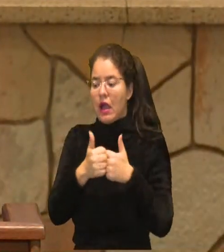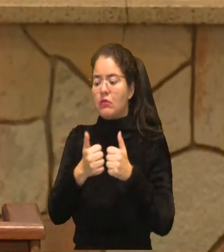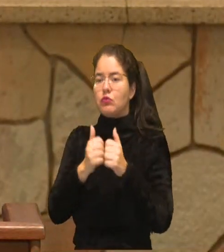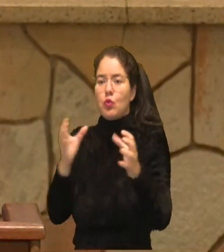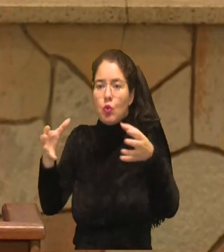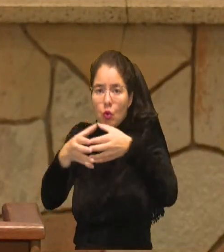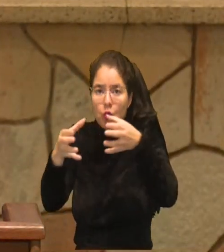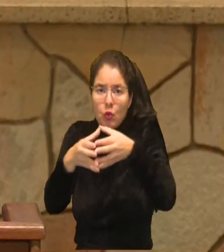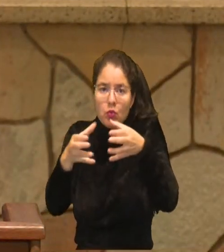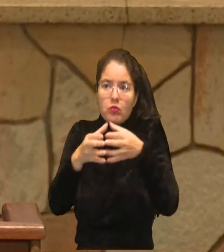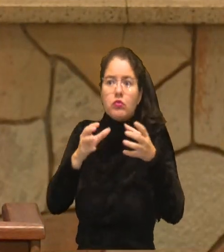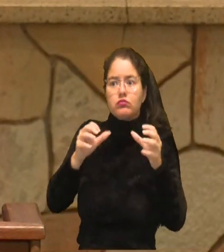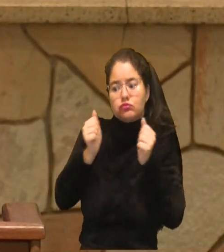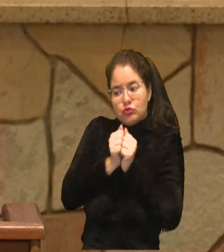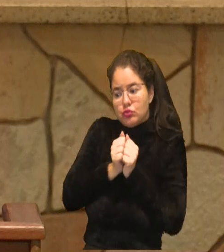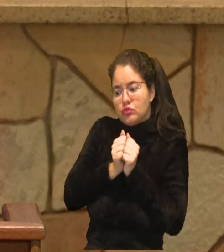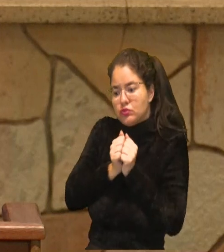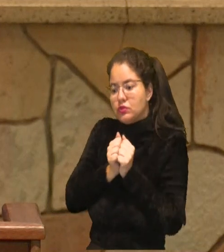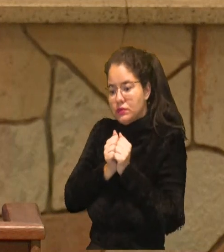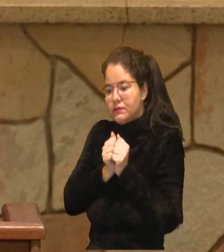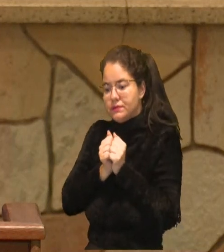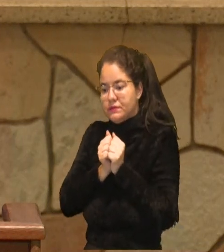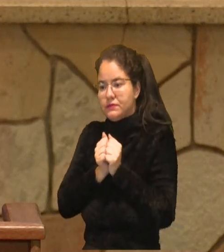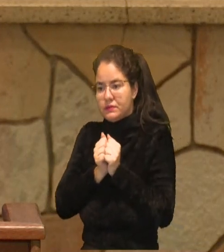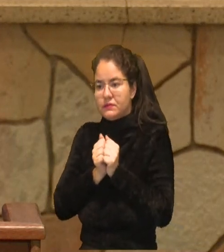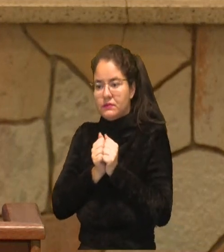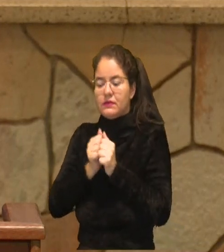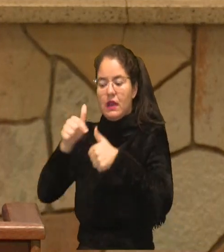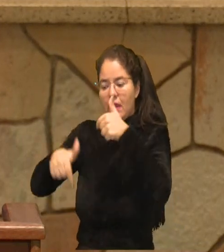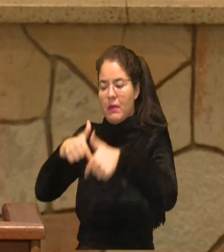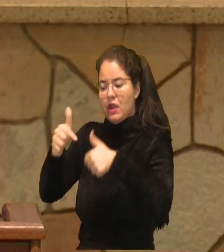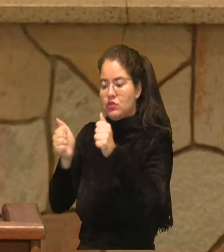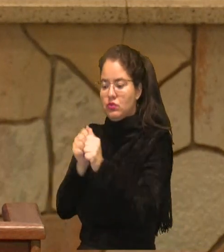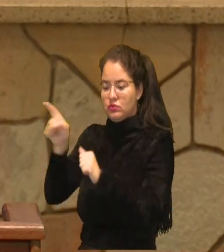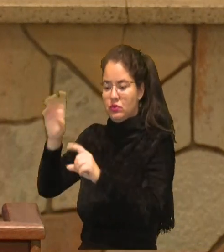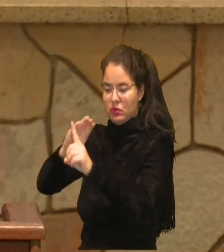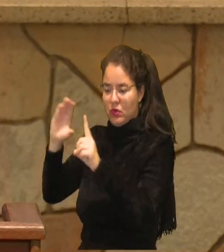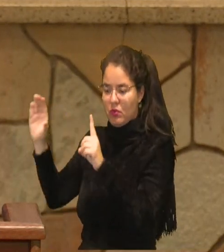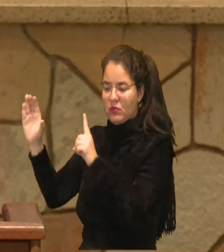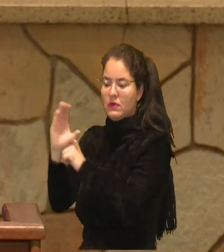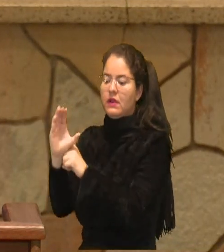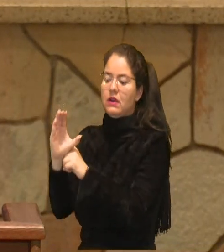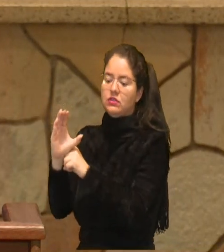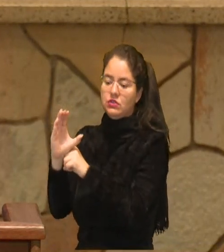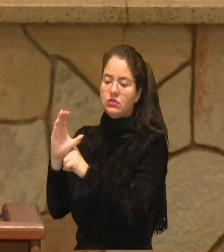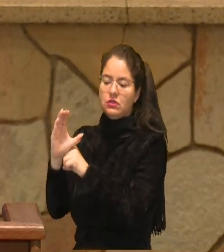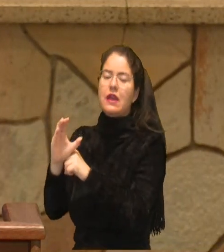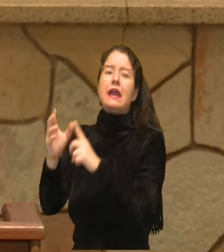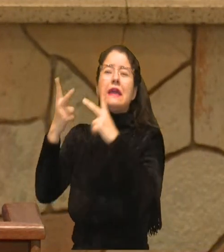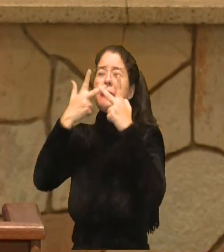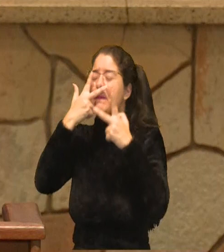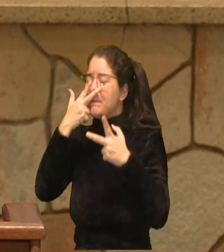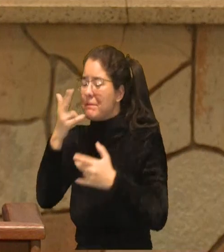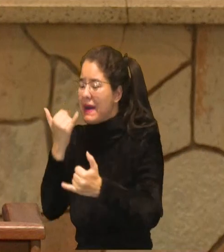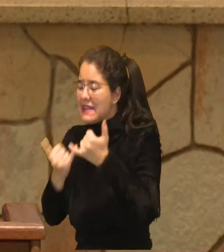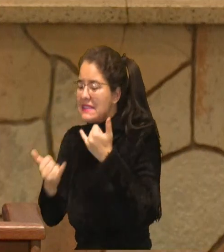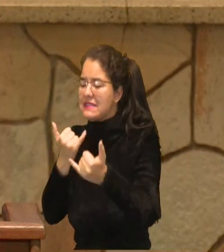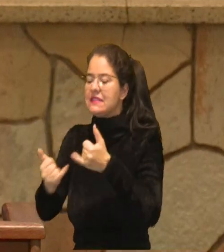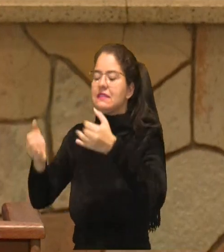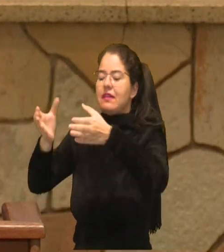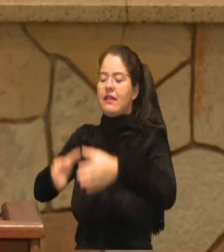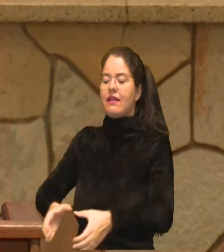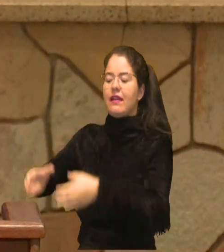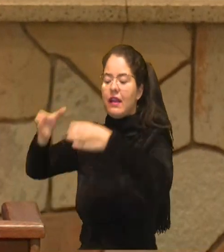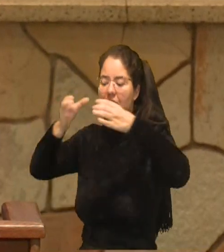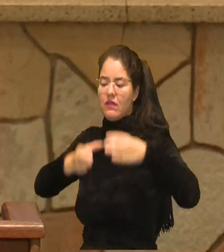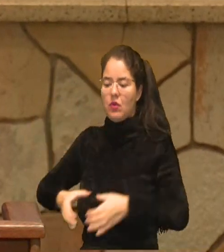que chegaram para trabalhar naquela comunidade. Muito parecida com Cavalcante, irmãos. Às vezes estamos